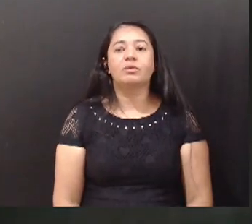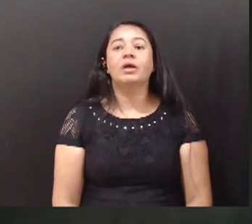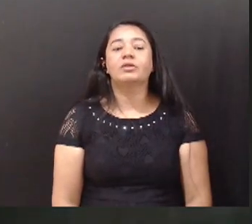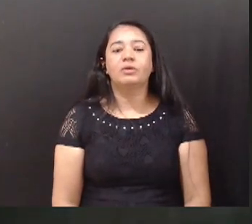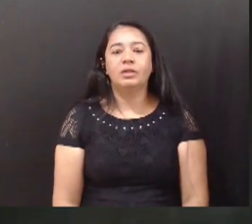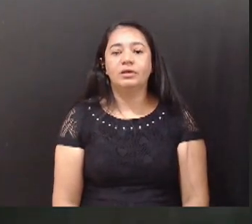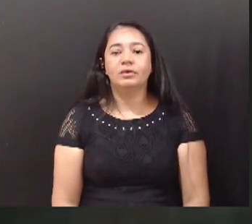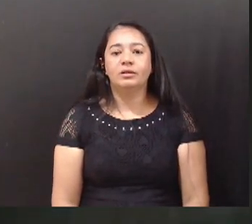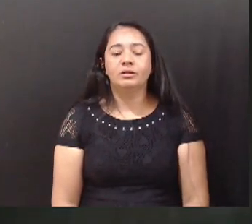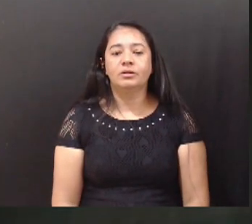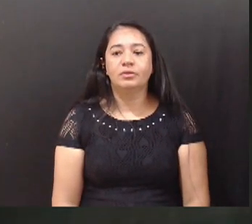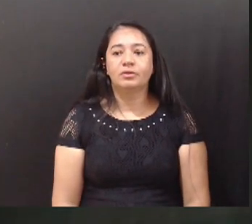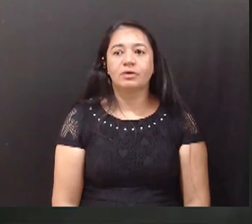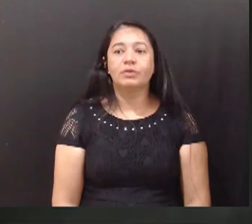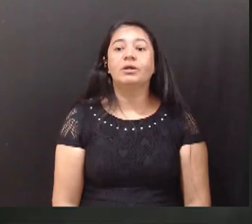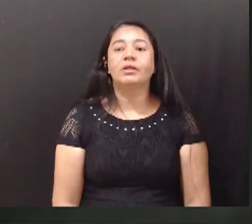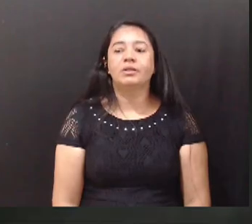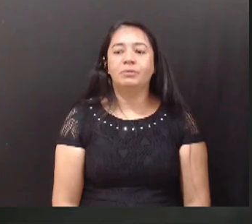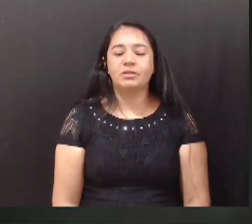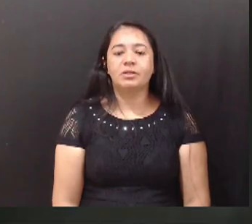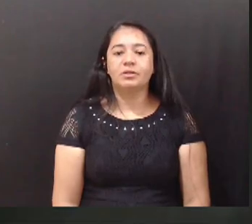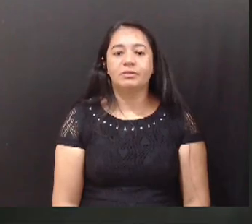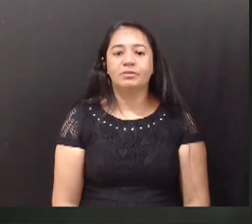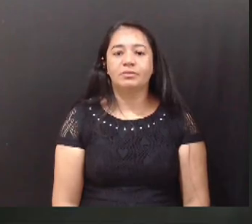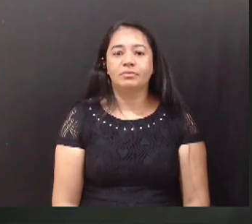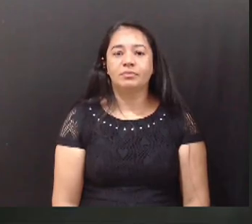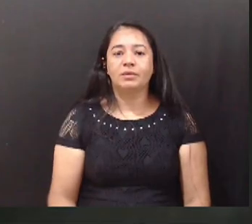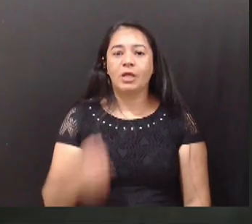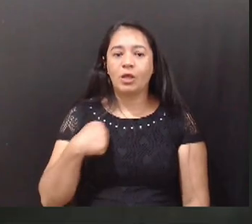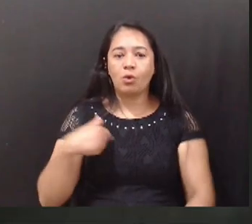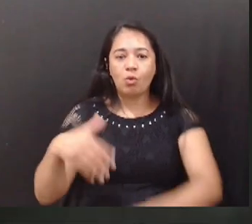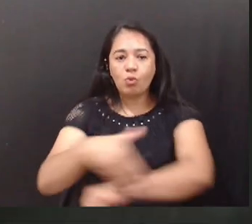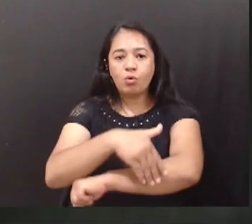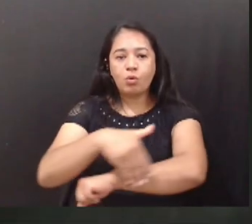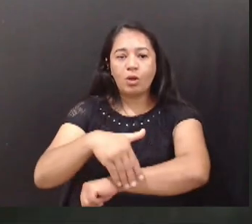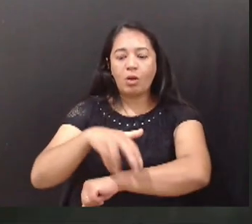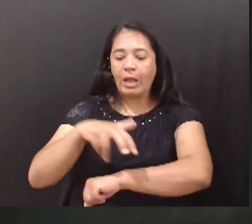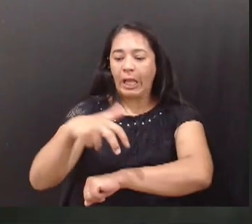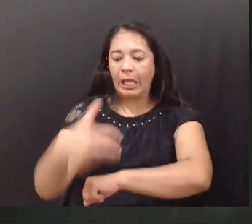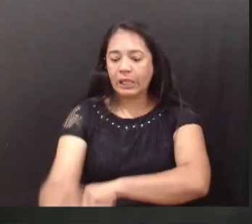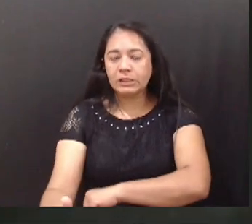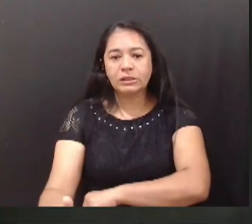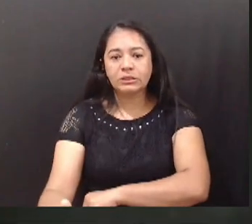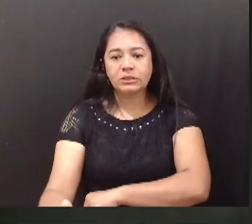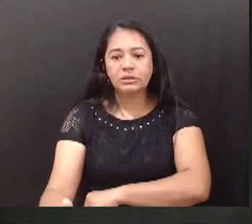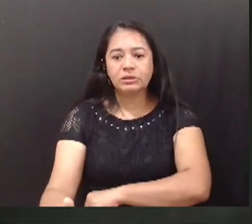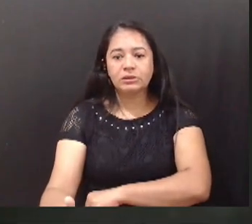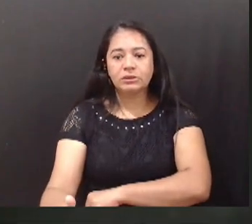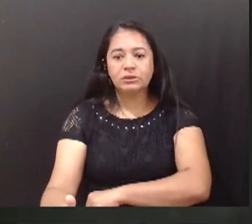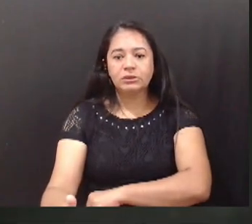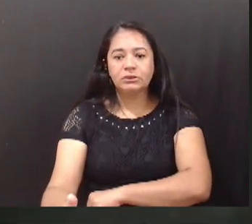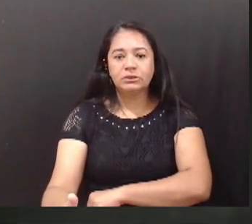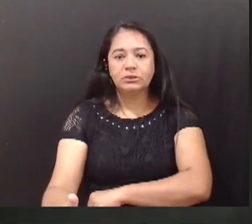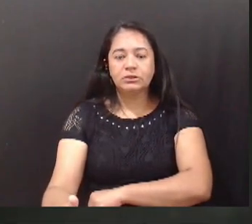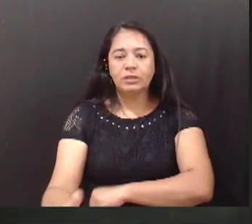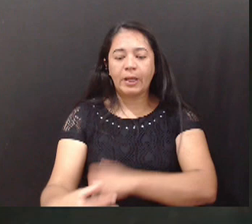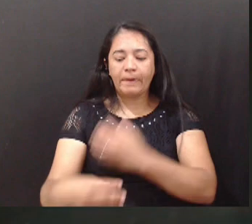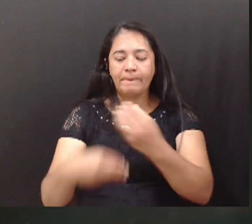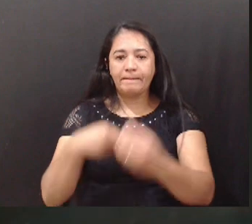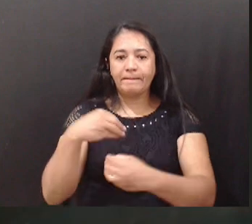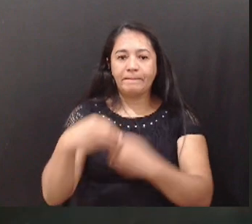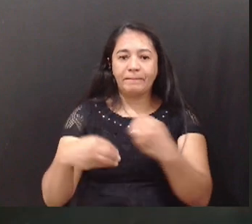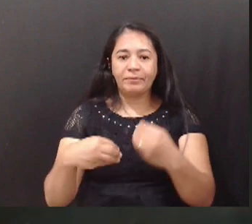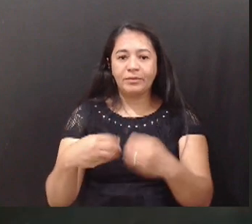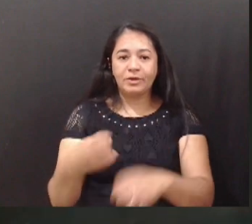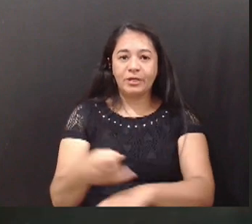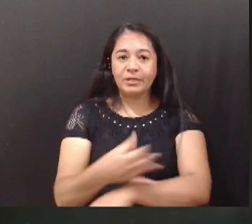só. Eu caí na rua, né? E aí mistura as